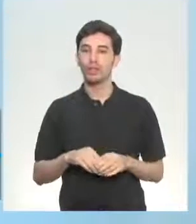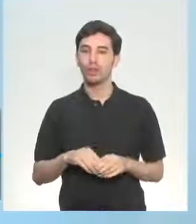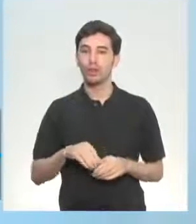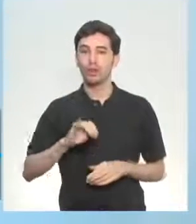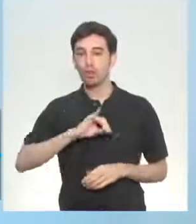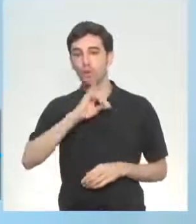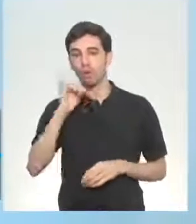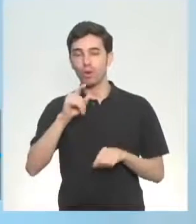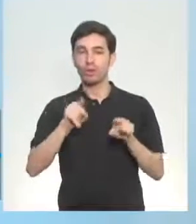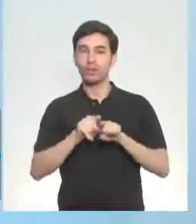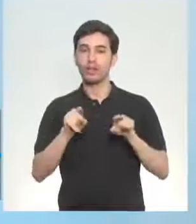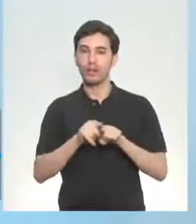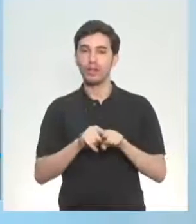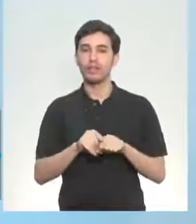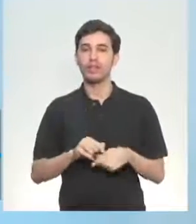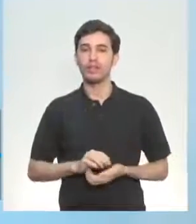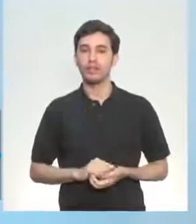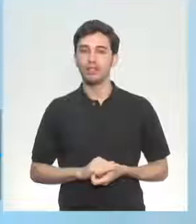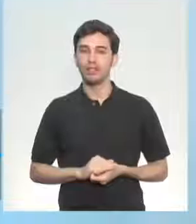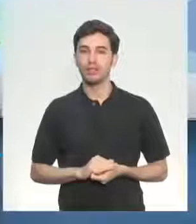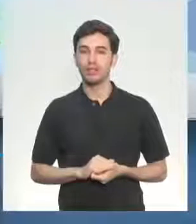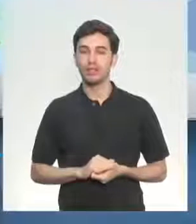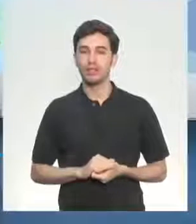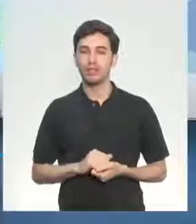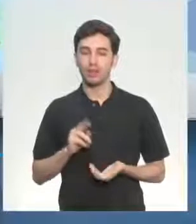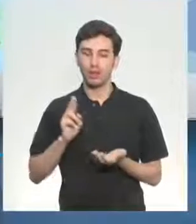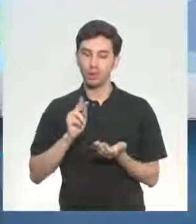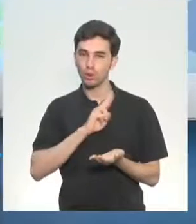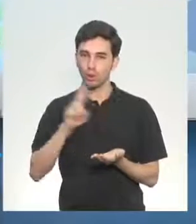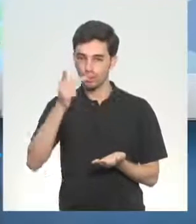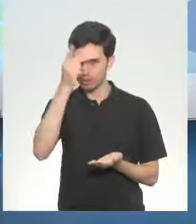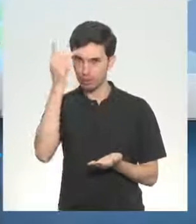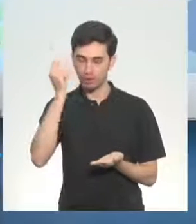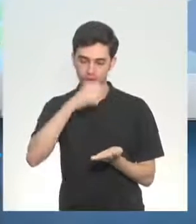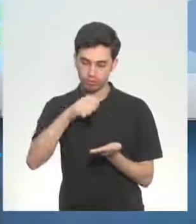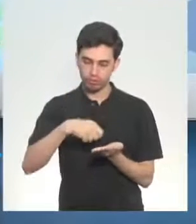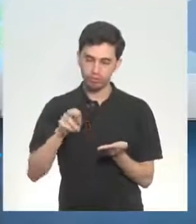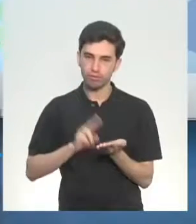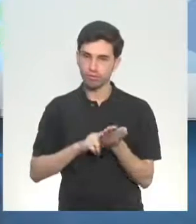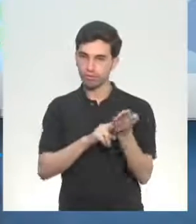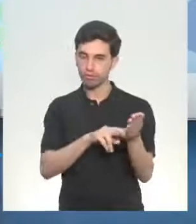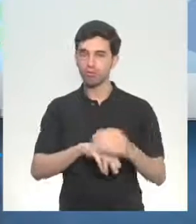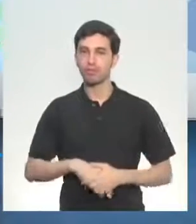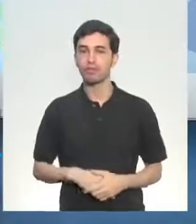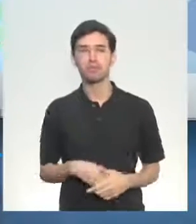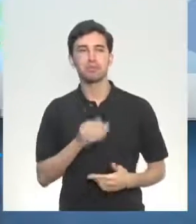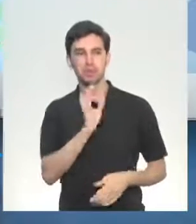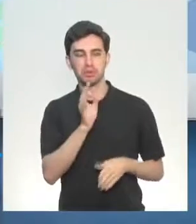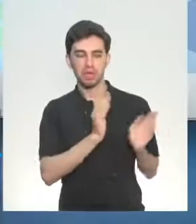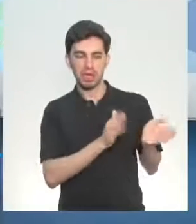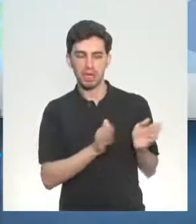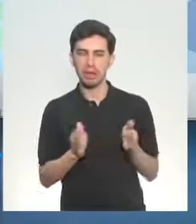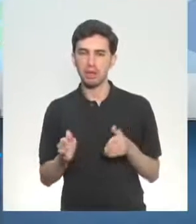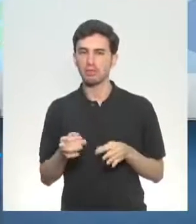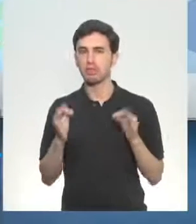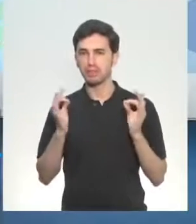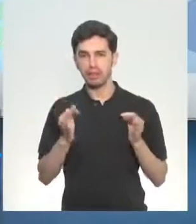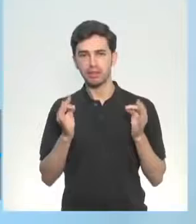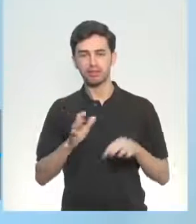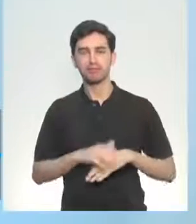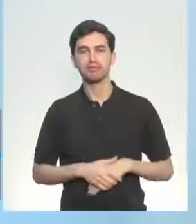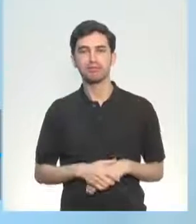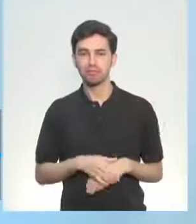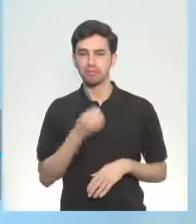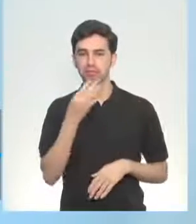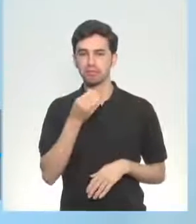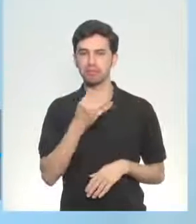saudações e remetente. Muito bom, eles estão fazendo direitinho aí Muito bem. a ordem, né, Elaine? Isso.